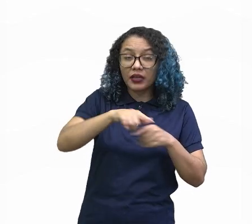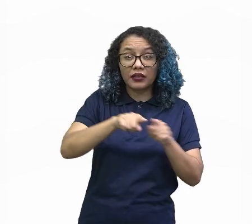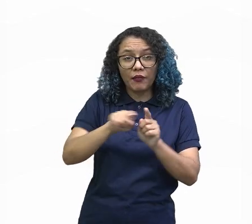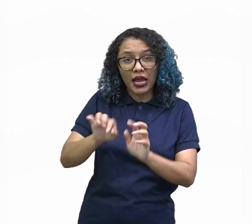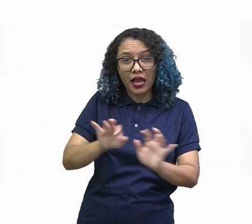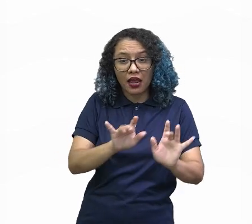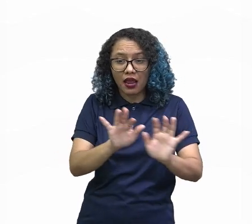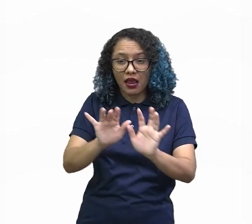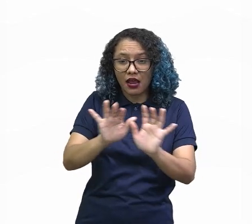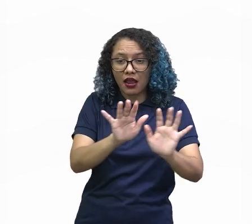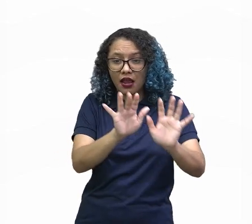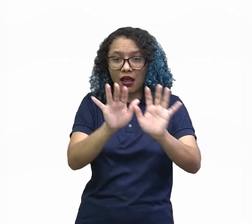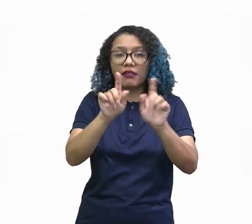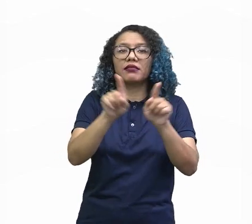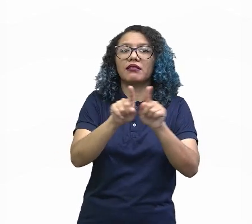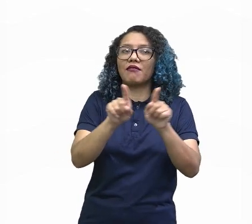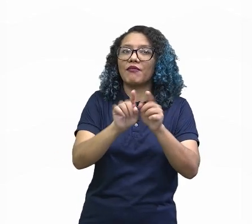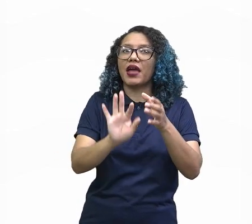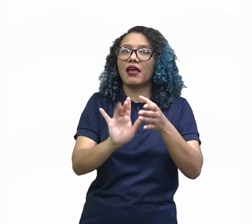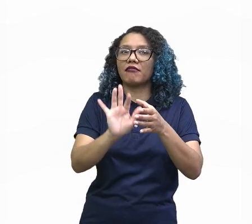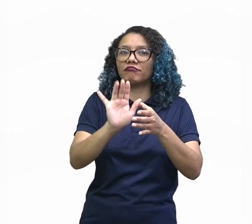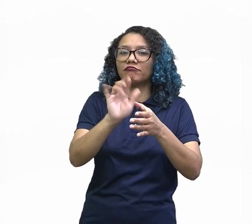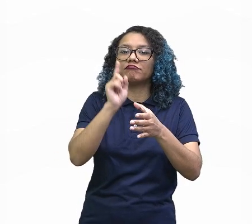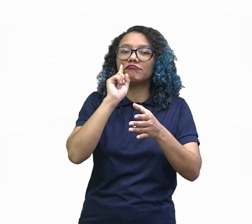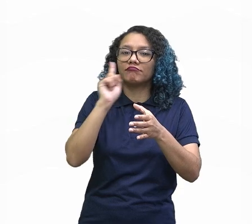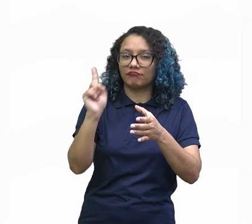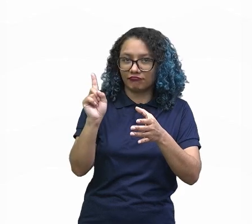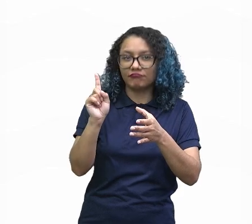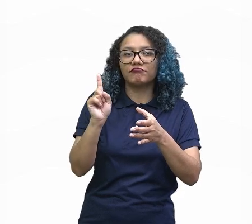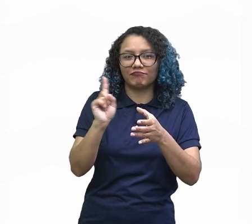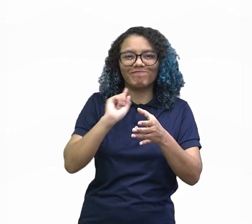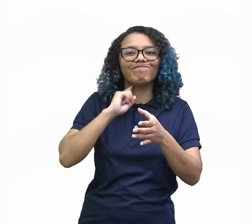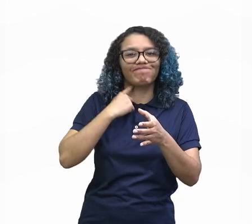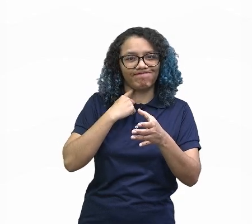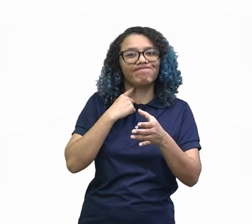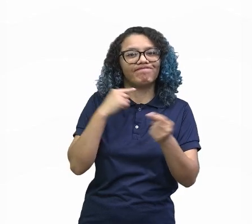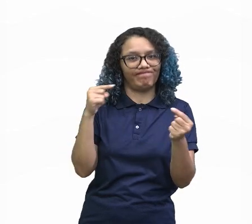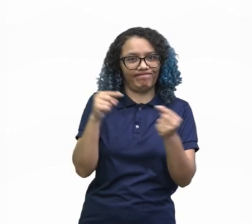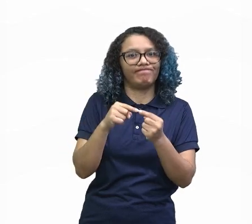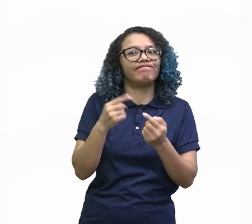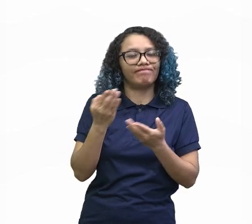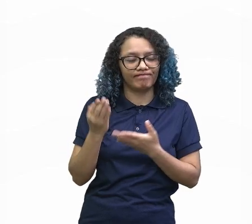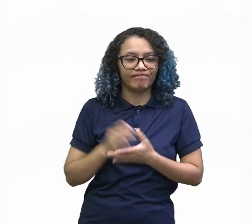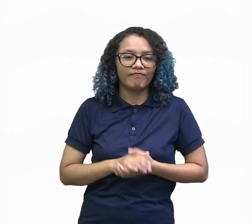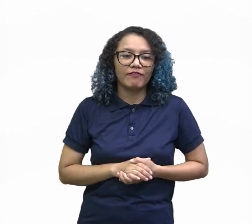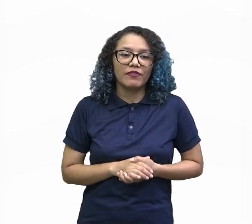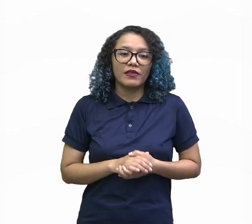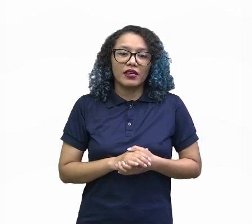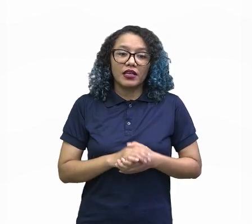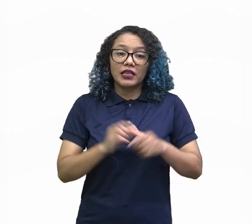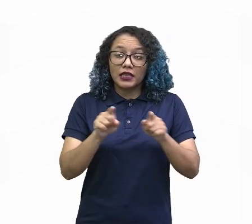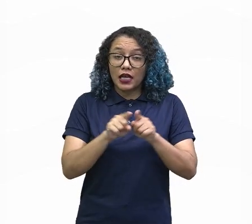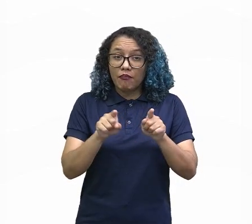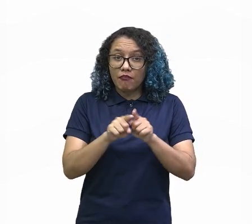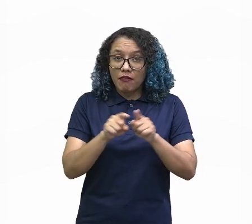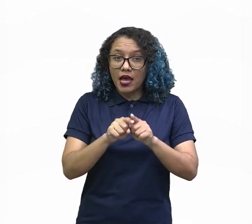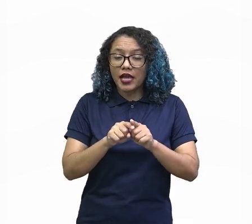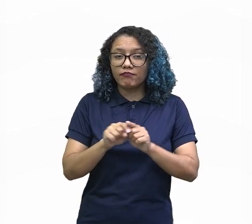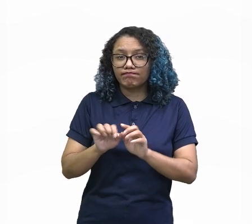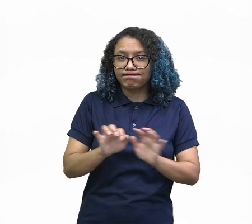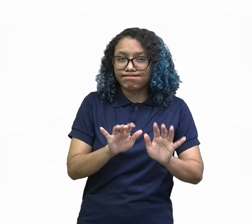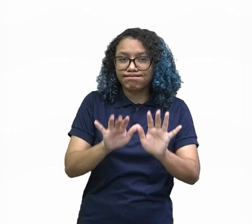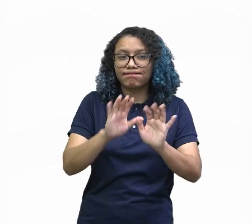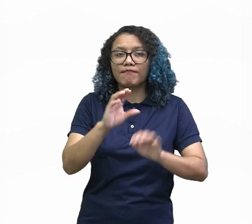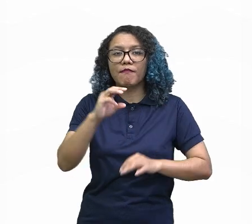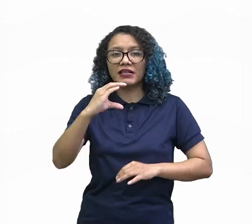essa fumaça, liberam esses gases, que também são poluentes. Liberação de metano por